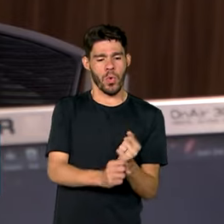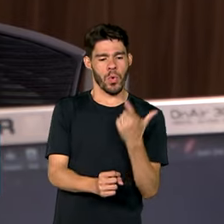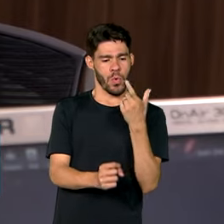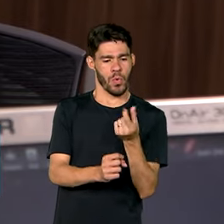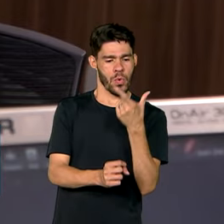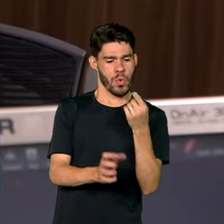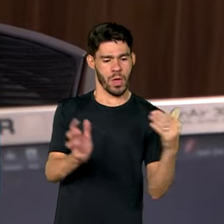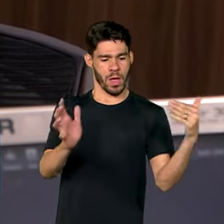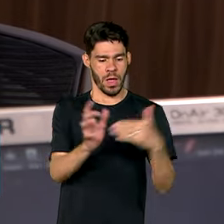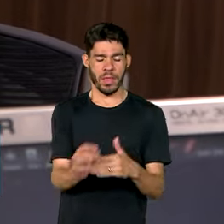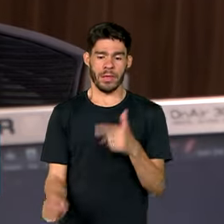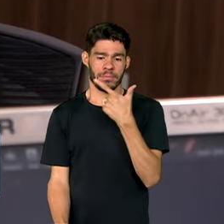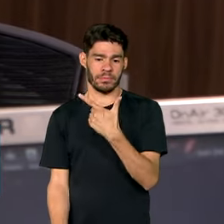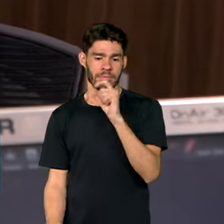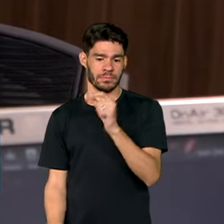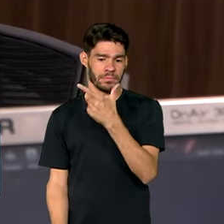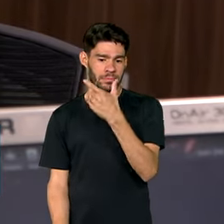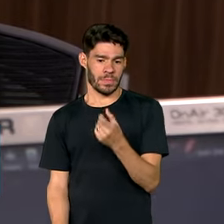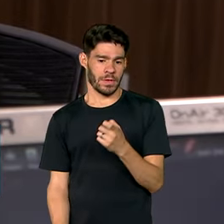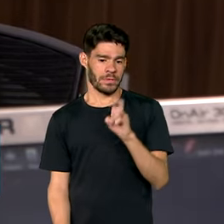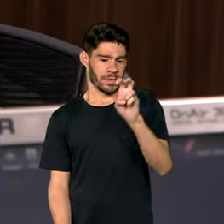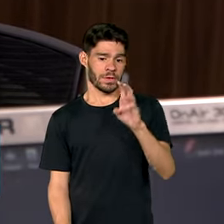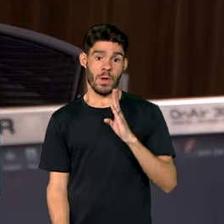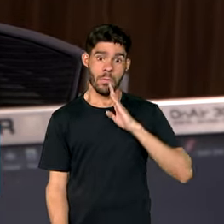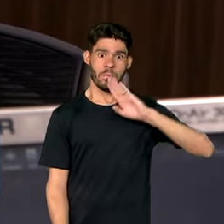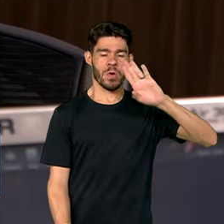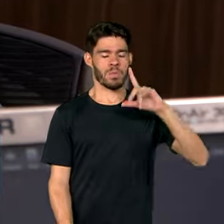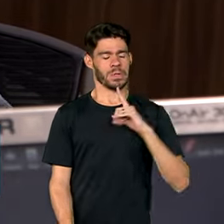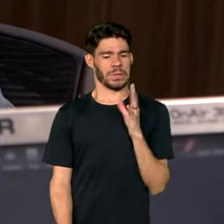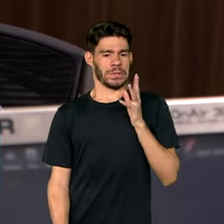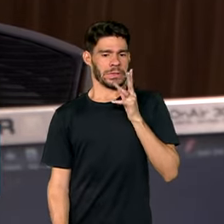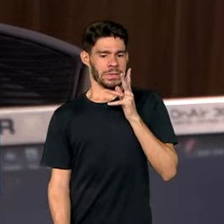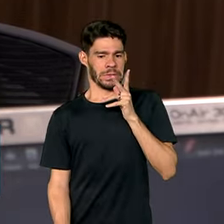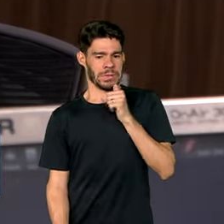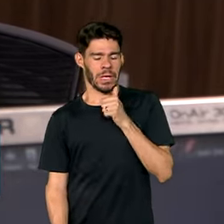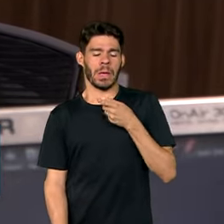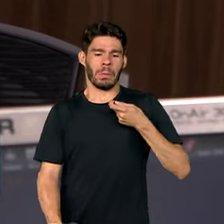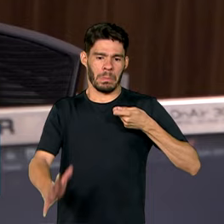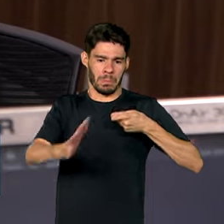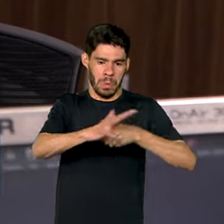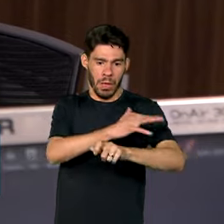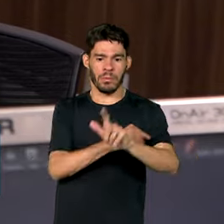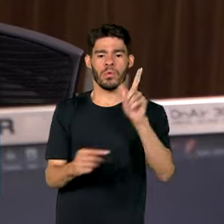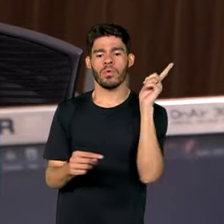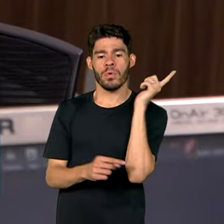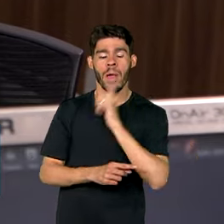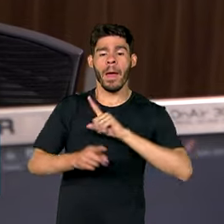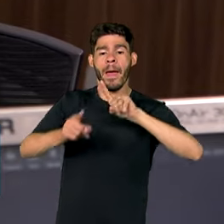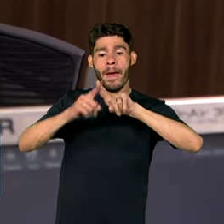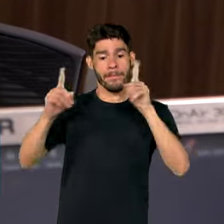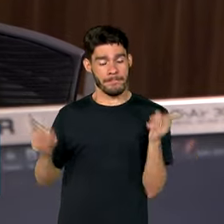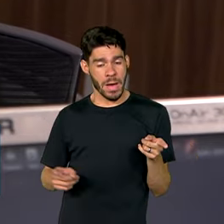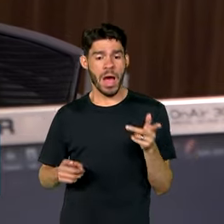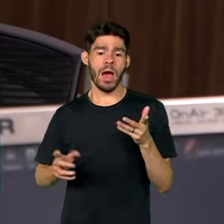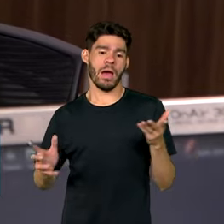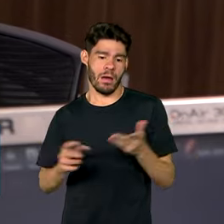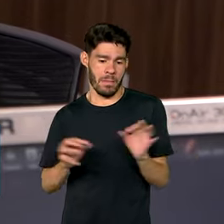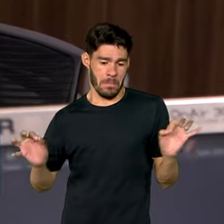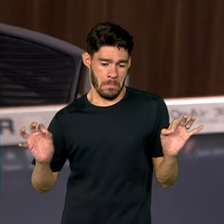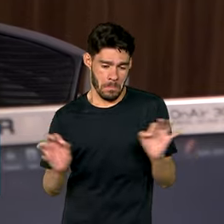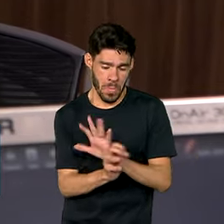a 2025 que foi essa promessa Demorou muito para eles financiarem mas agora pelo jeito tão